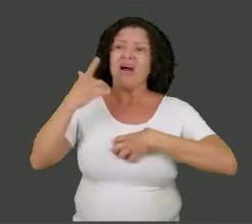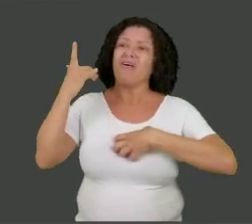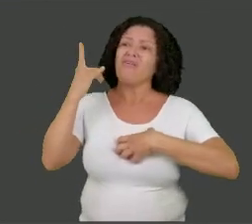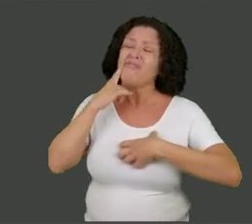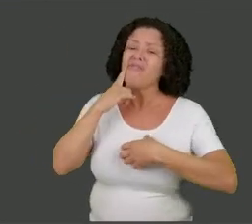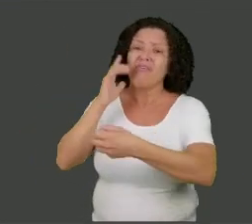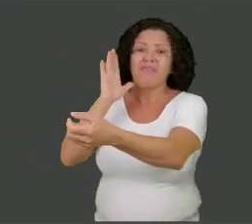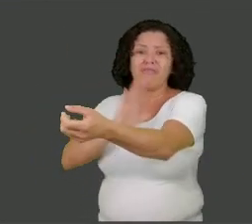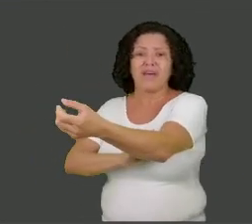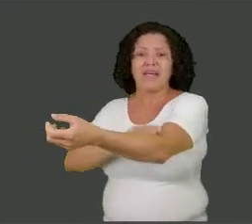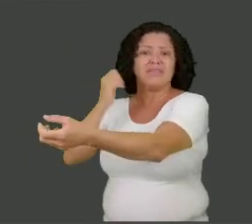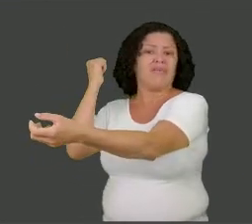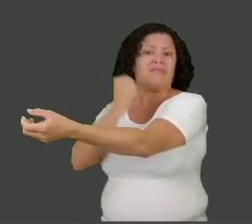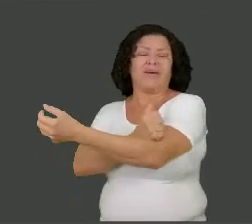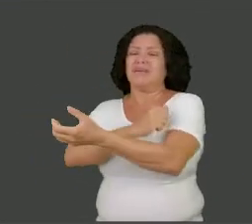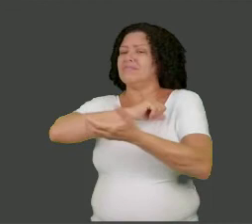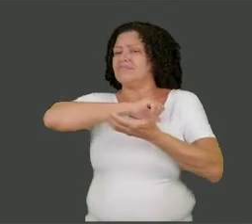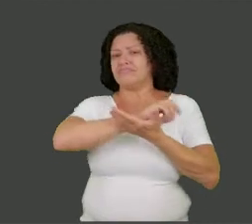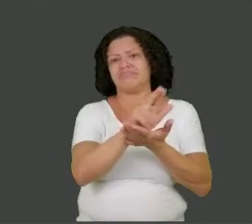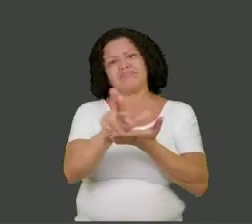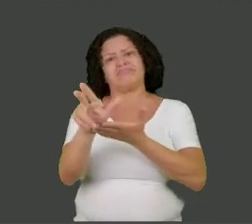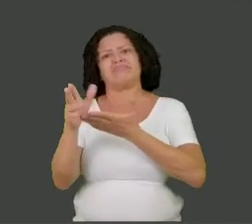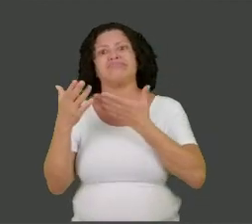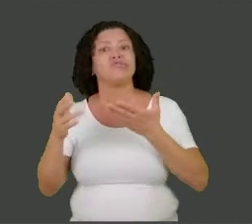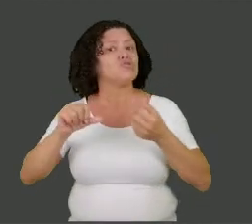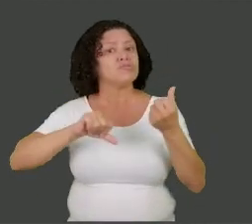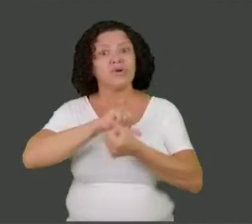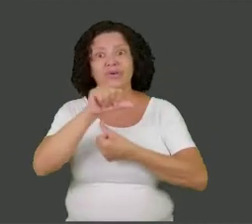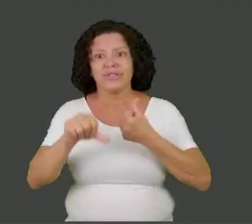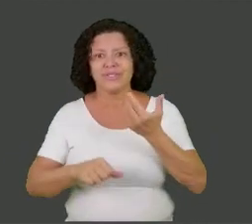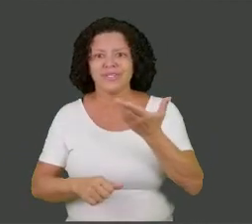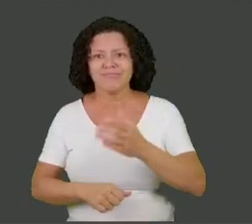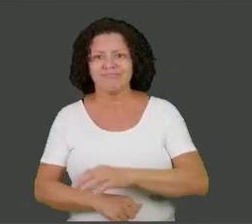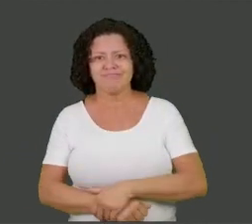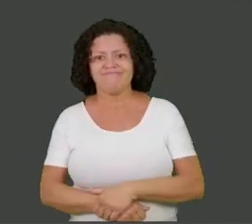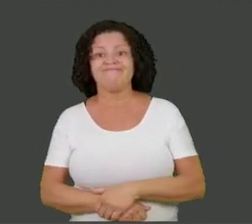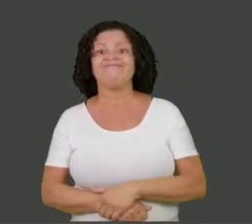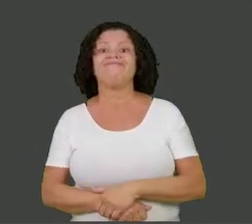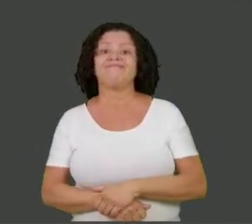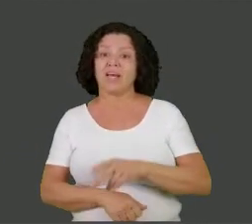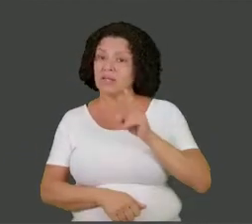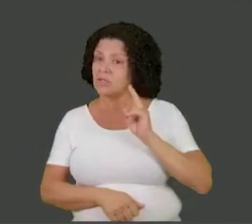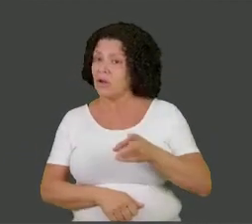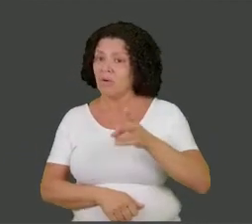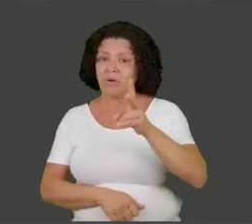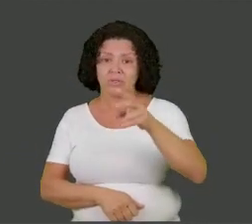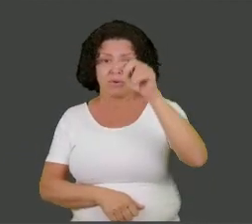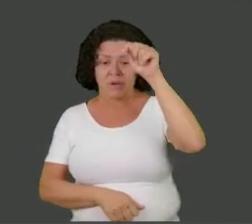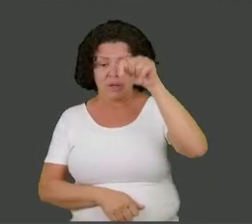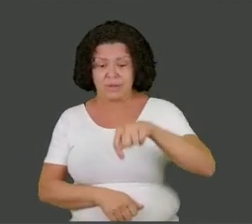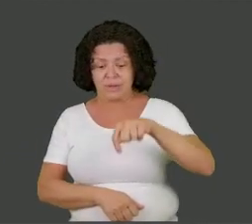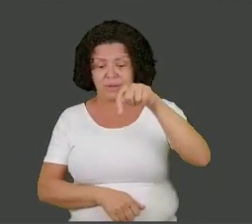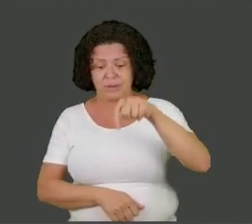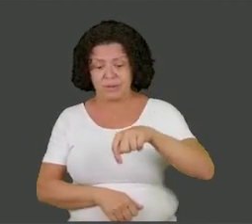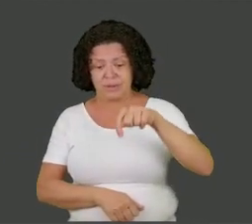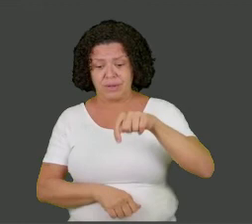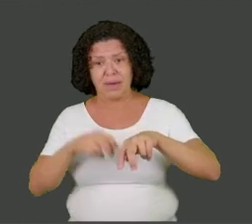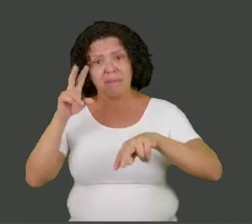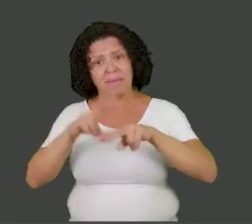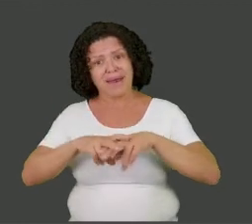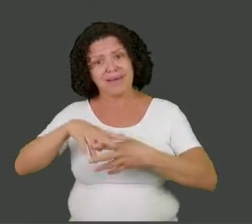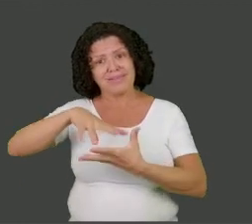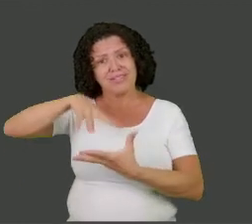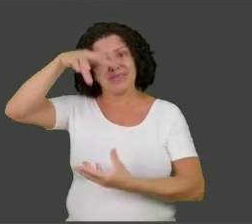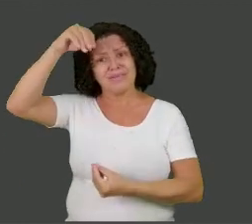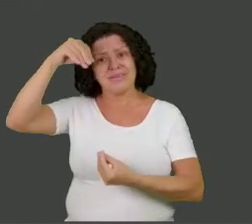essas mesmas sensações, a esses mesmos objetivos. Está vendo como não muda? Está vendo como continuaremos a